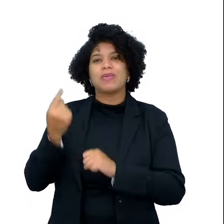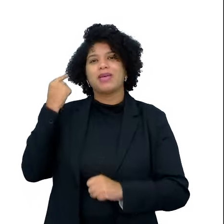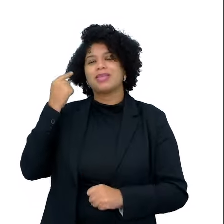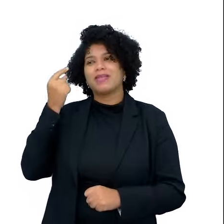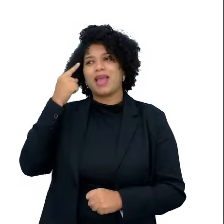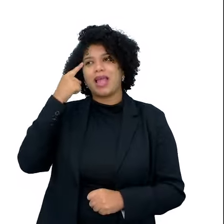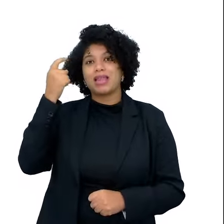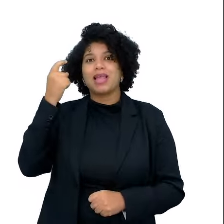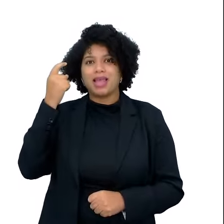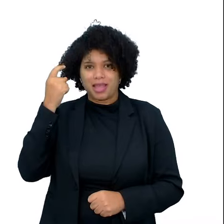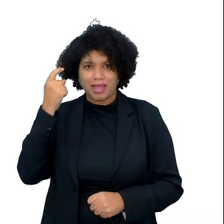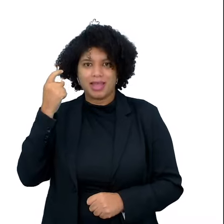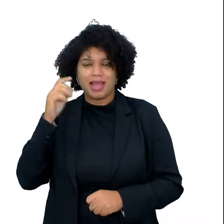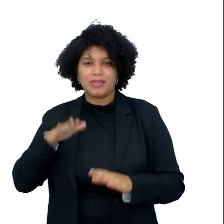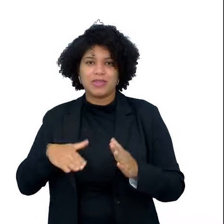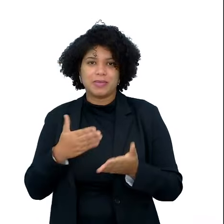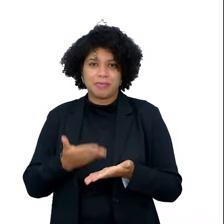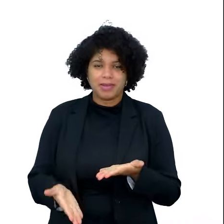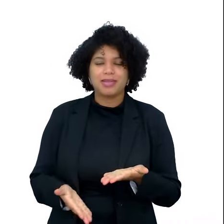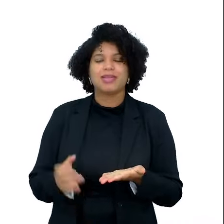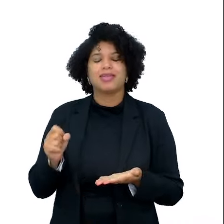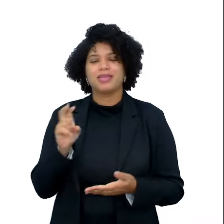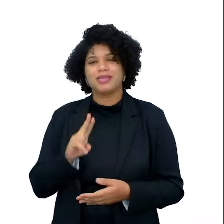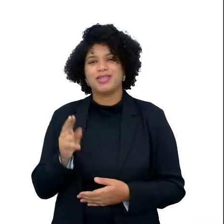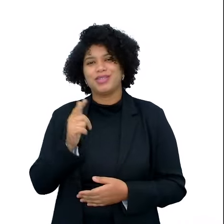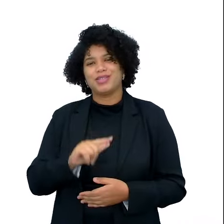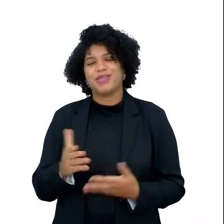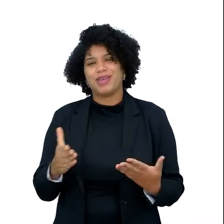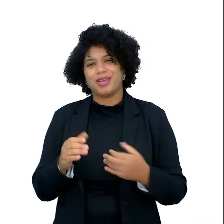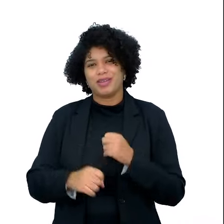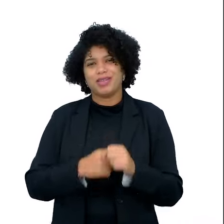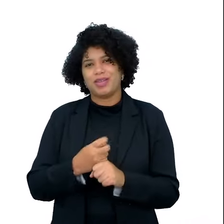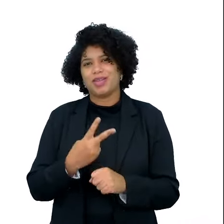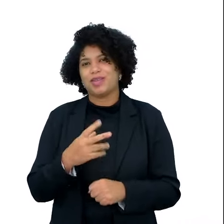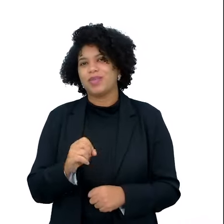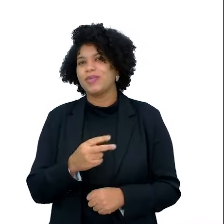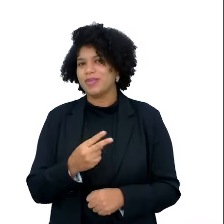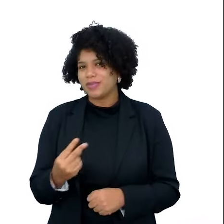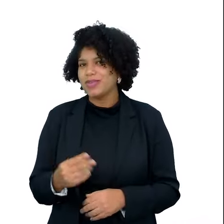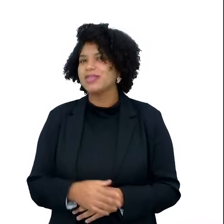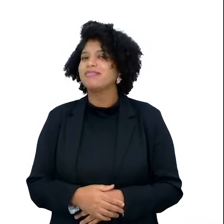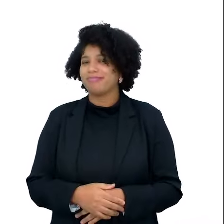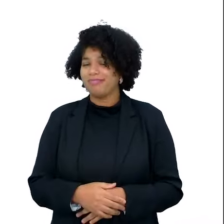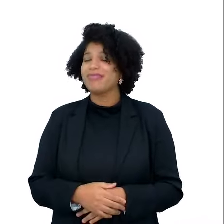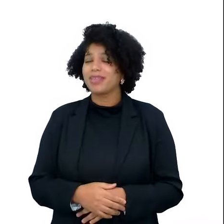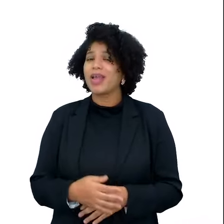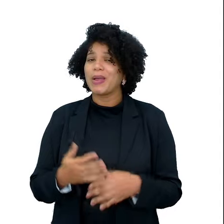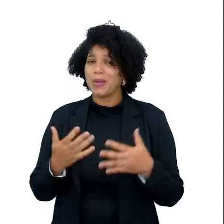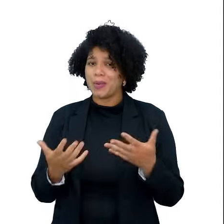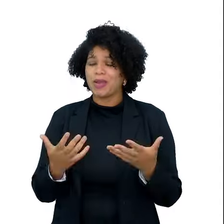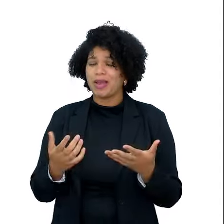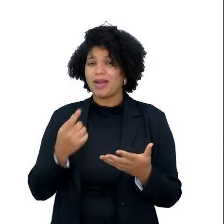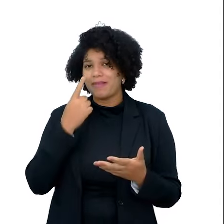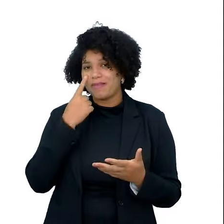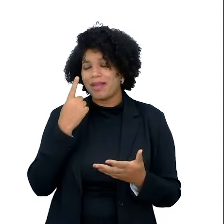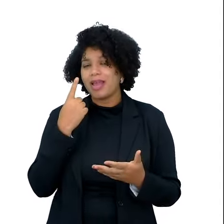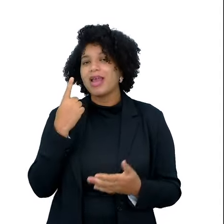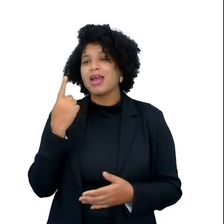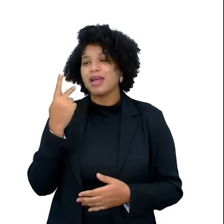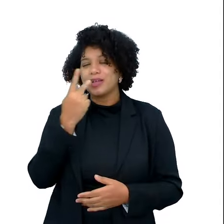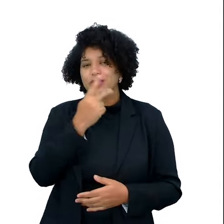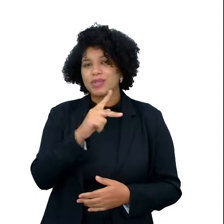que eu não captei para eu poder utilizar esse ano. E eu já estou morrendo de vontade de ver os